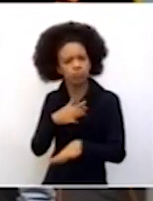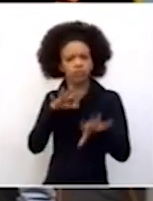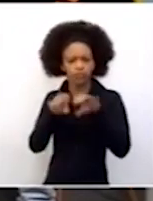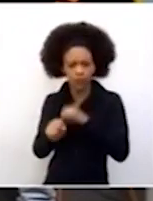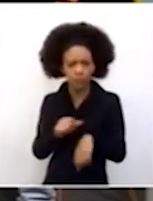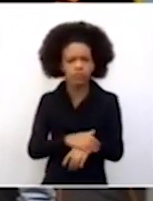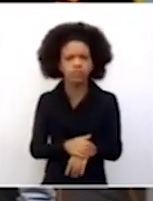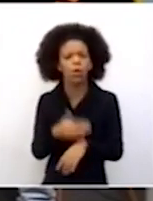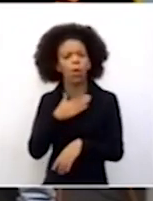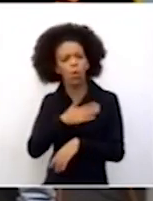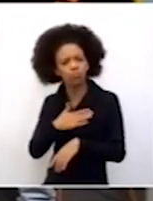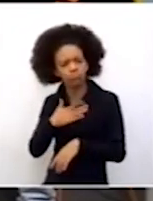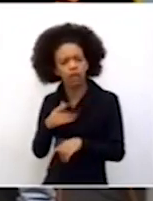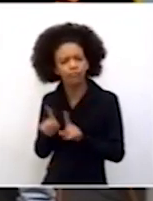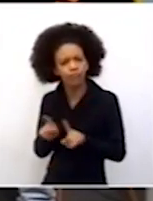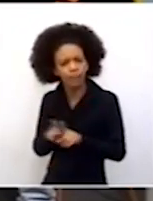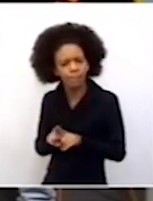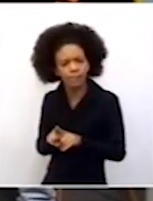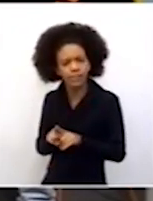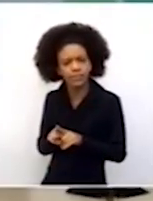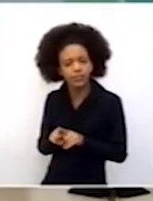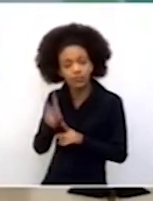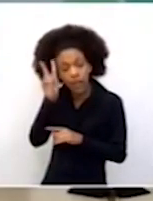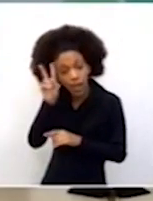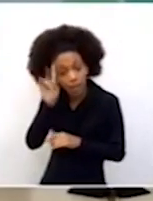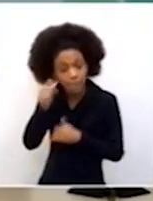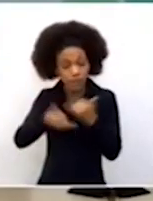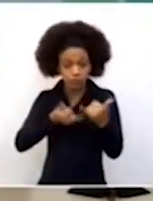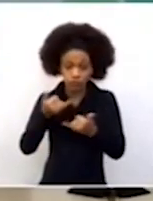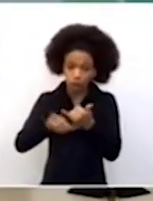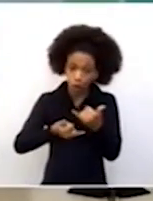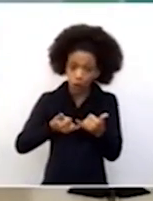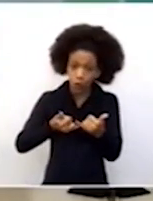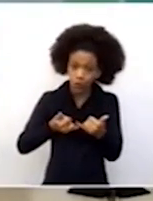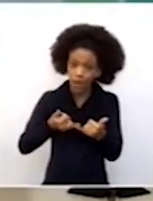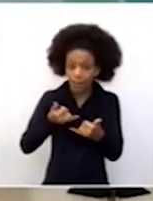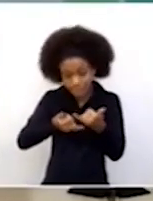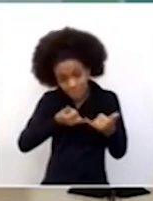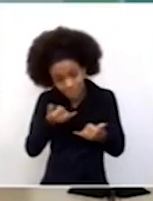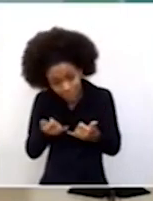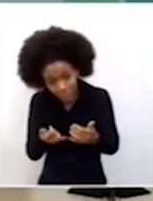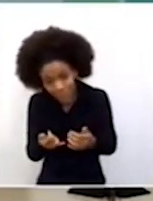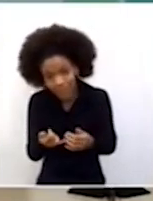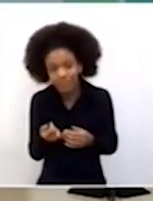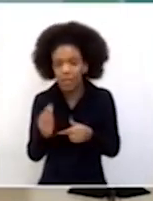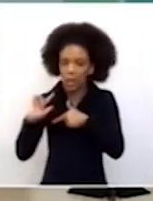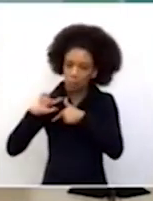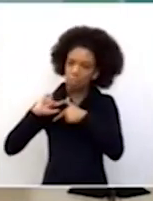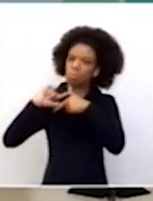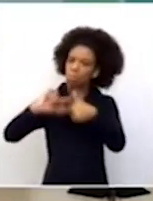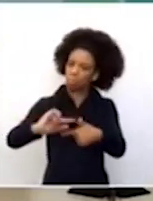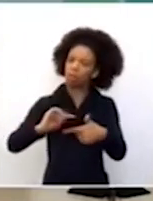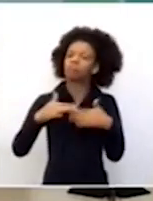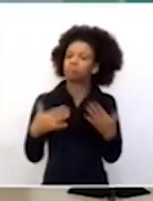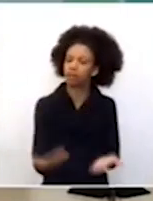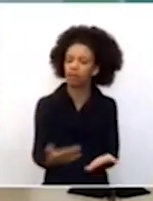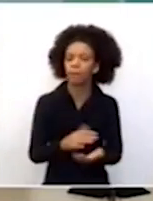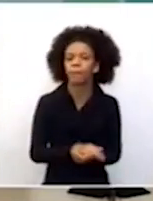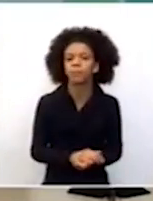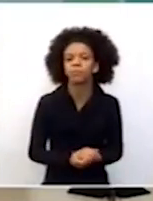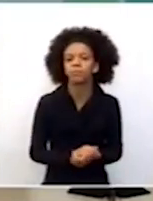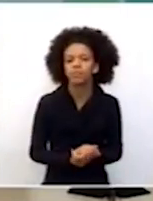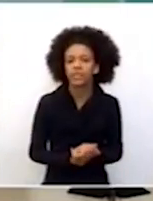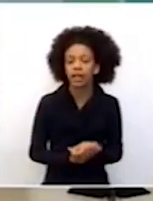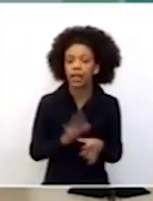TPC, gostaram dessa questão de rever jogos até mesmo brincadeiras tradicionais, citaram aqui. É